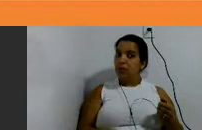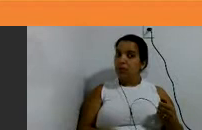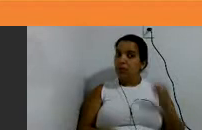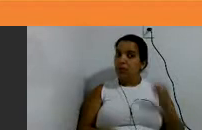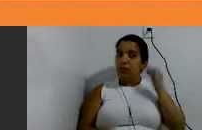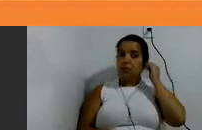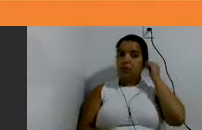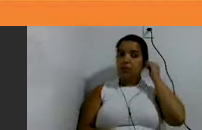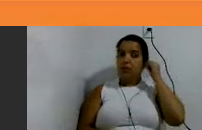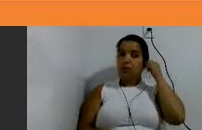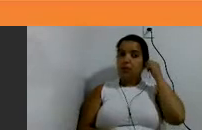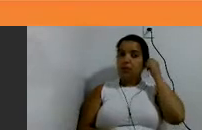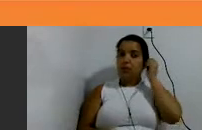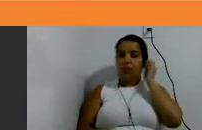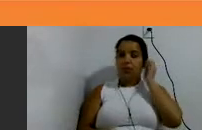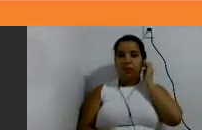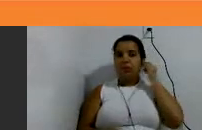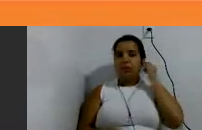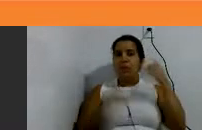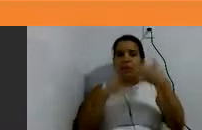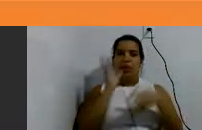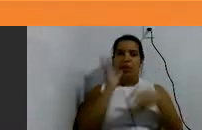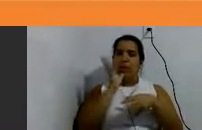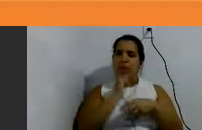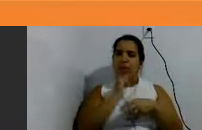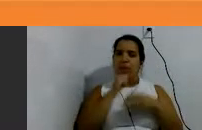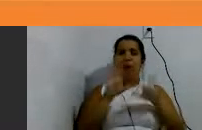demorar bastante. Às vezes, uma